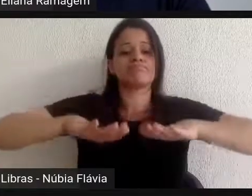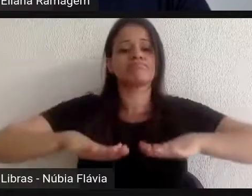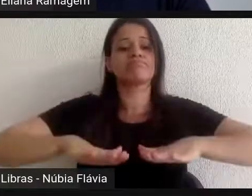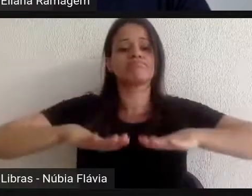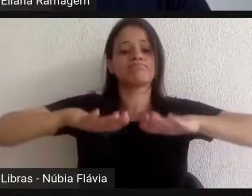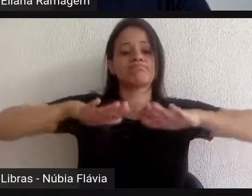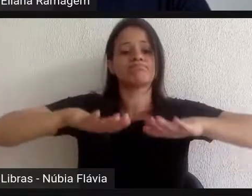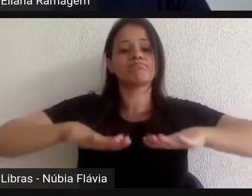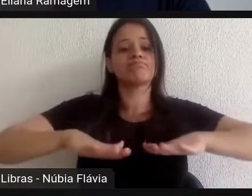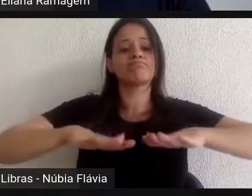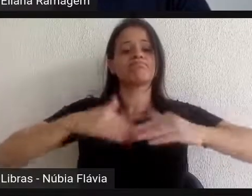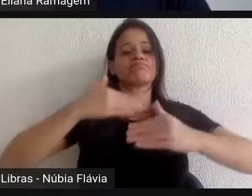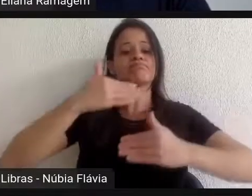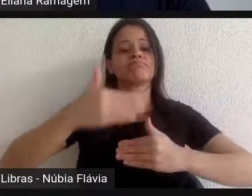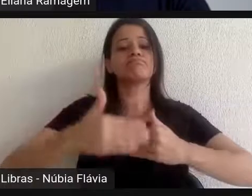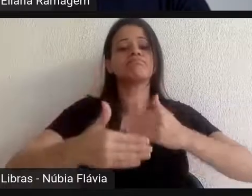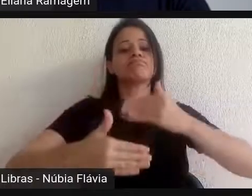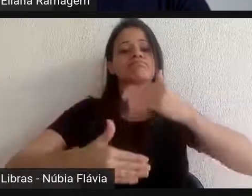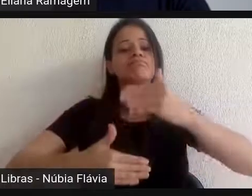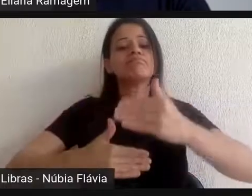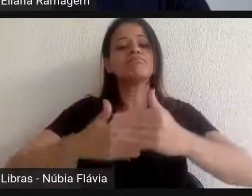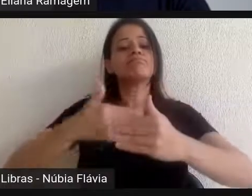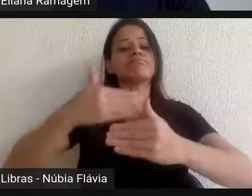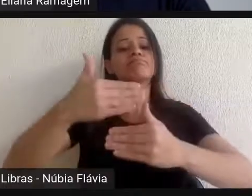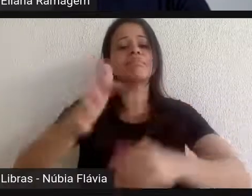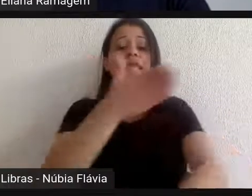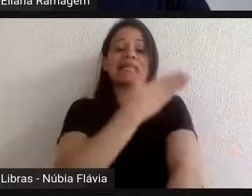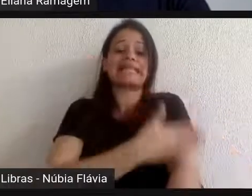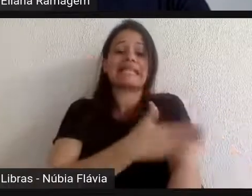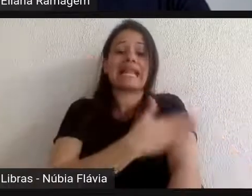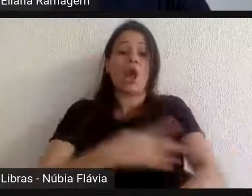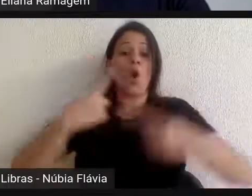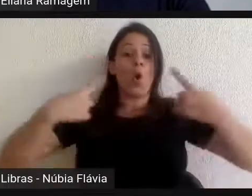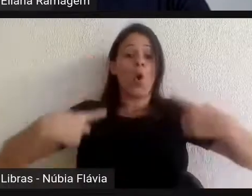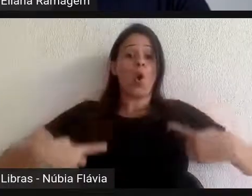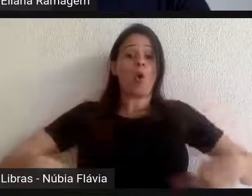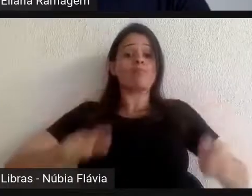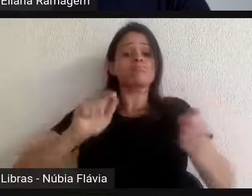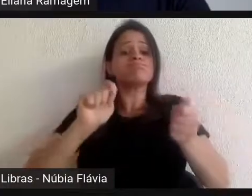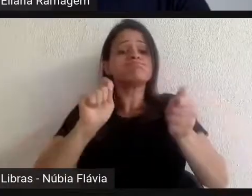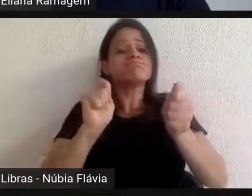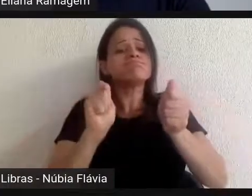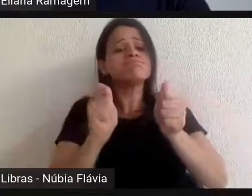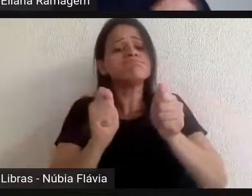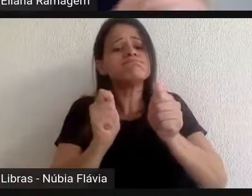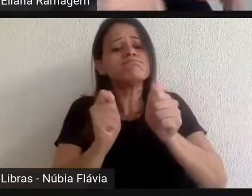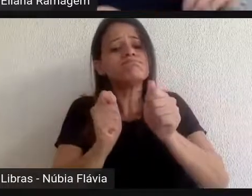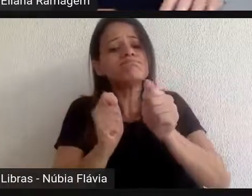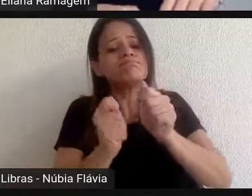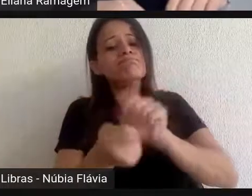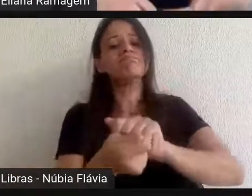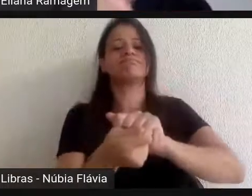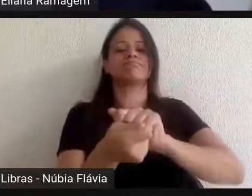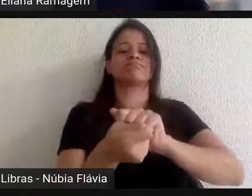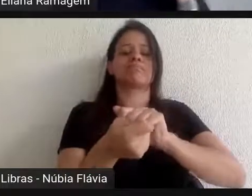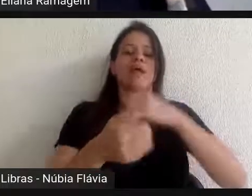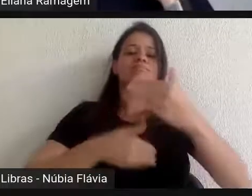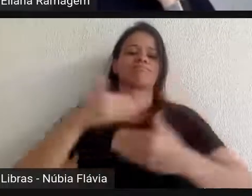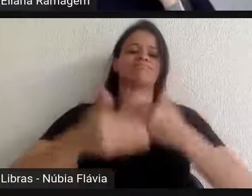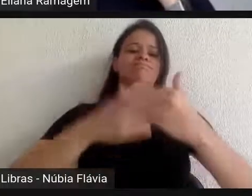os movimentos para a extremidade do corpo, de maneira cadenciada, para trazer